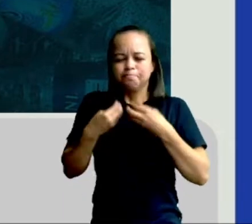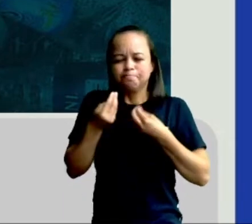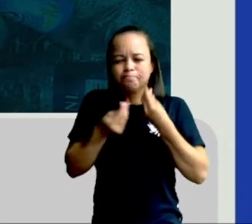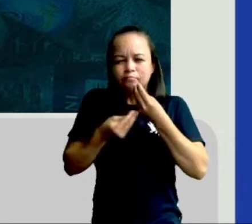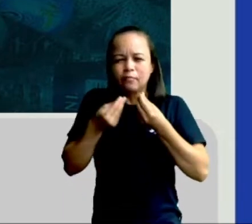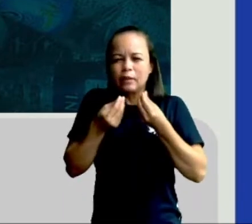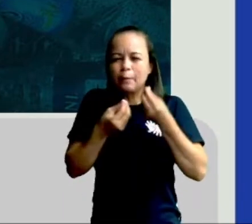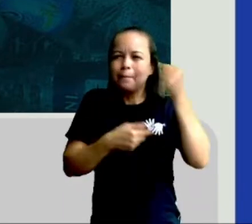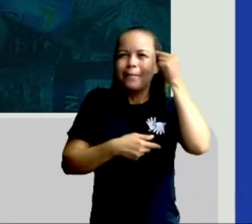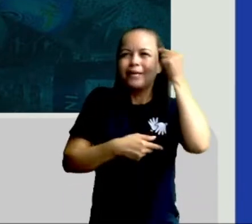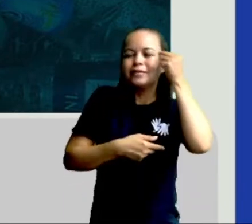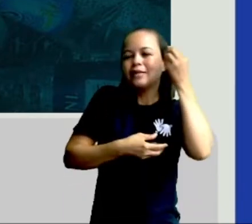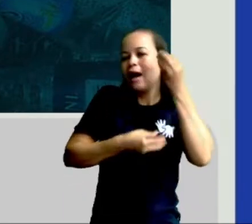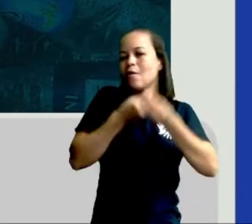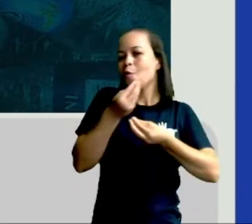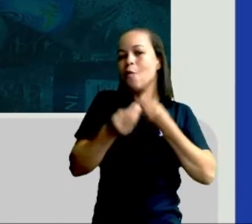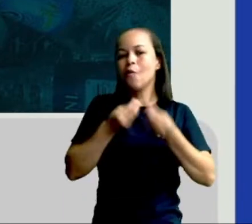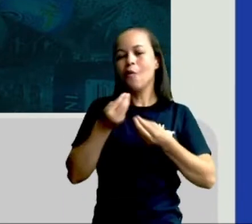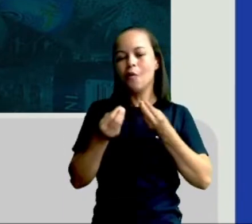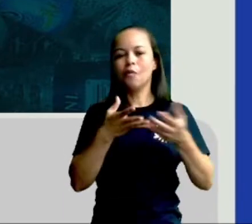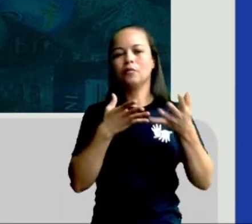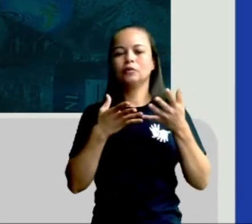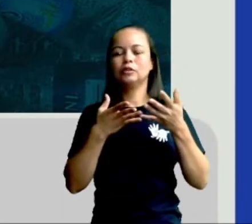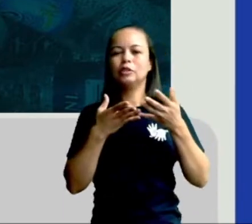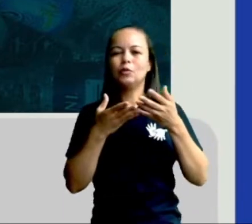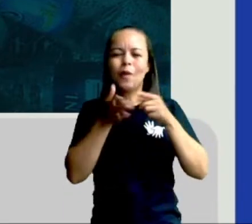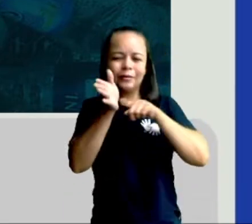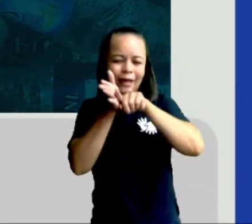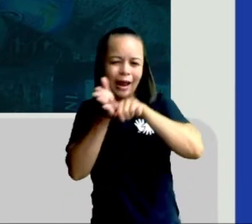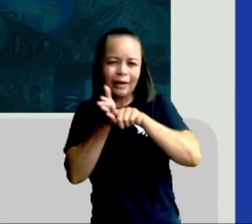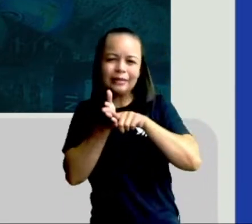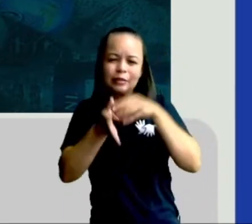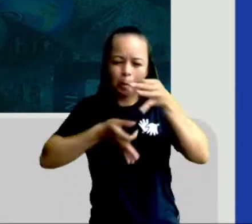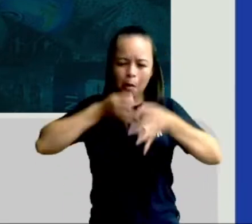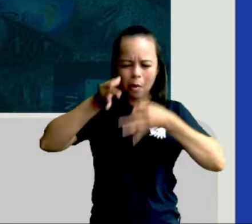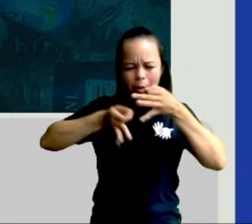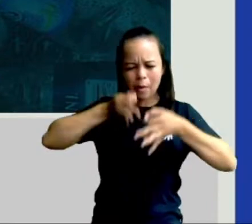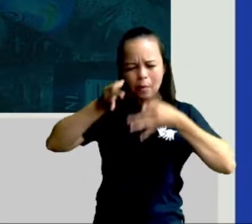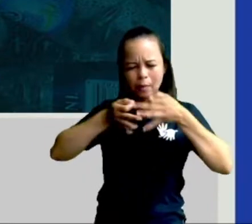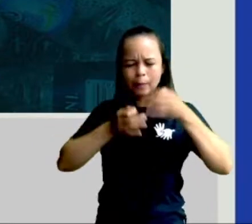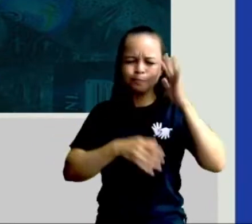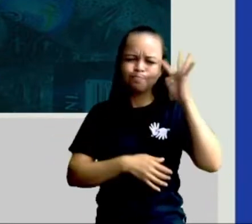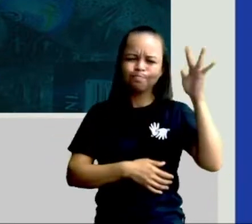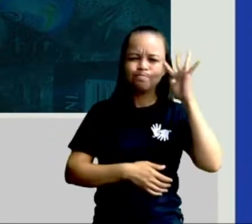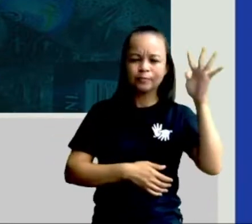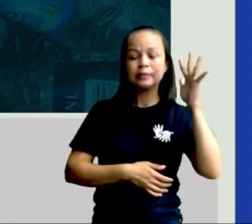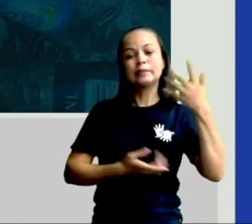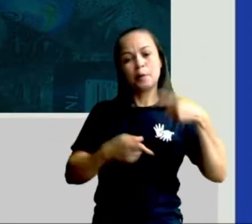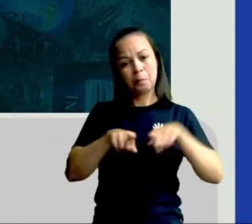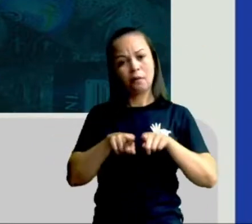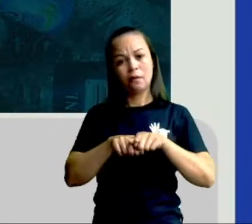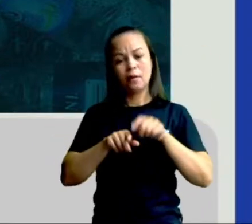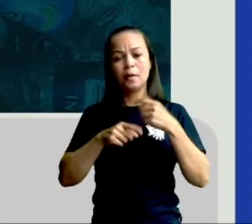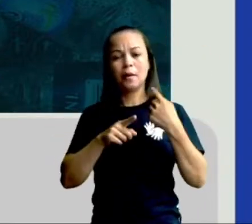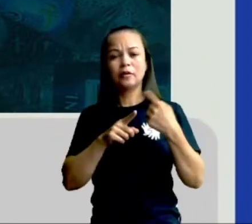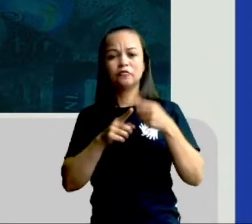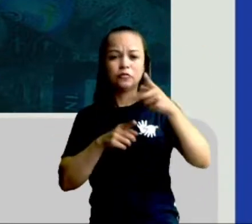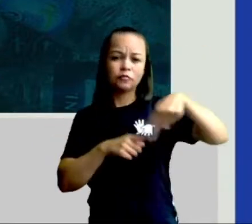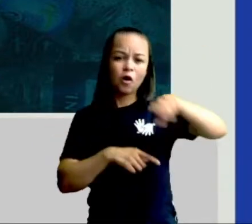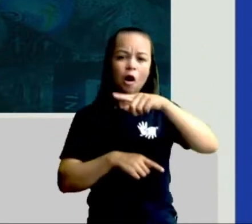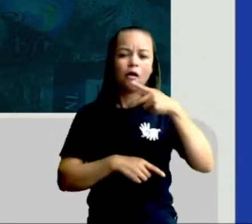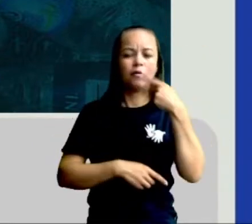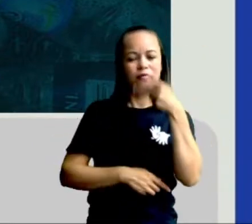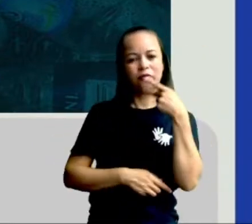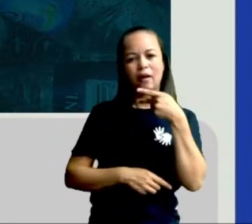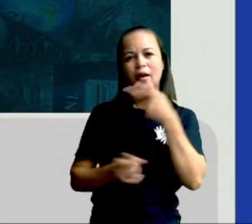inquietação. Gere em você um ambiente de análise crítica e reflexiva, para que você possa ir para aquela